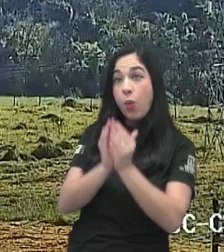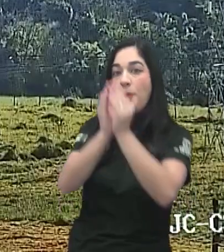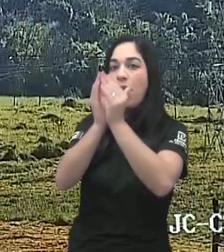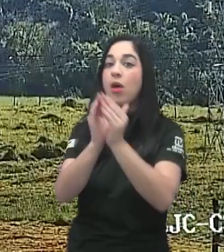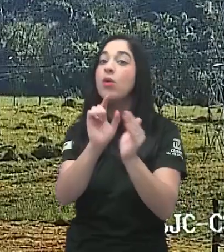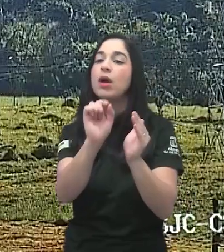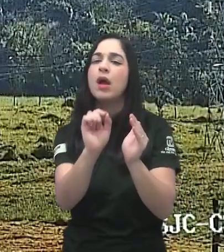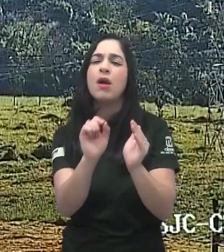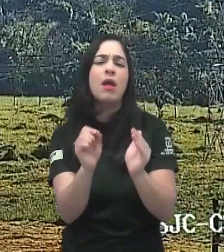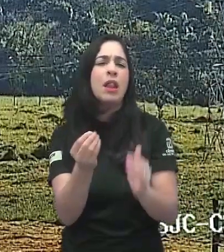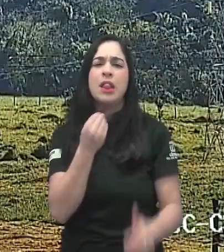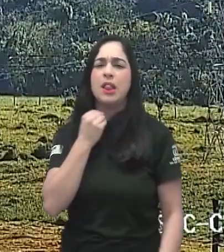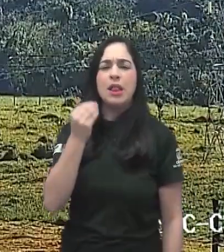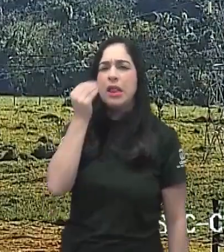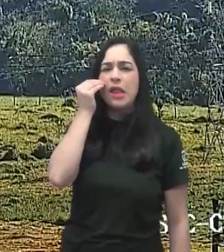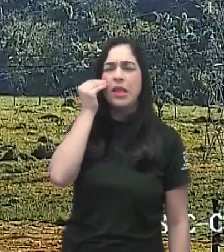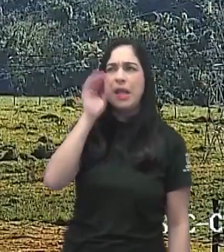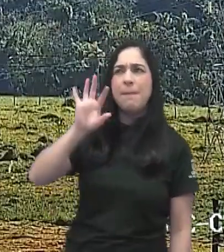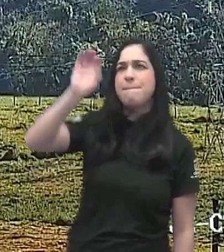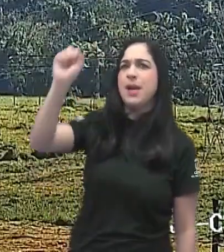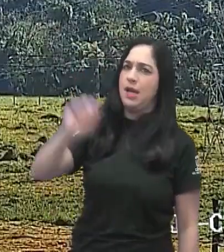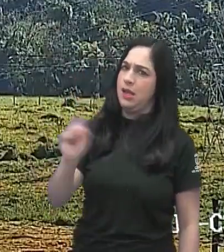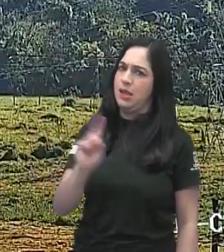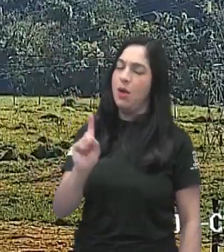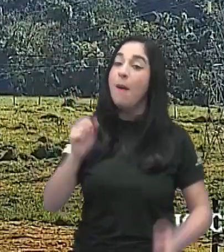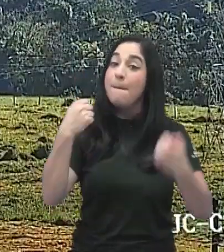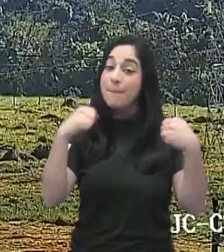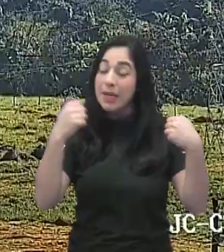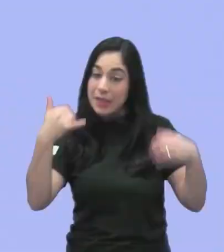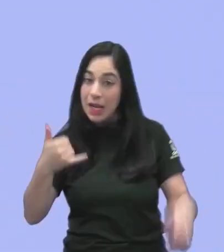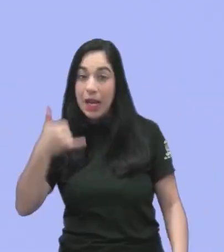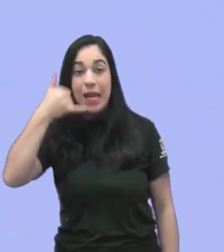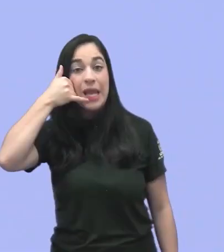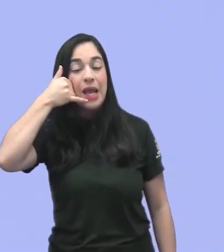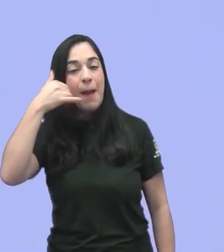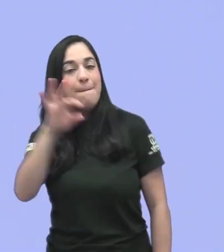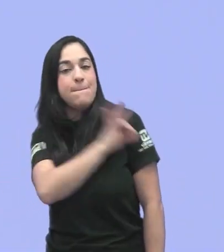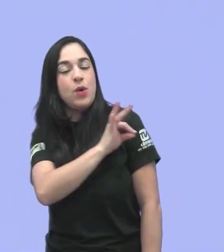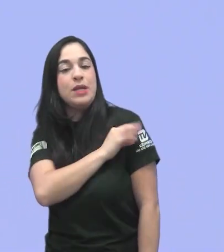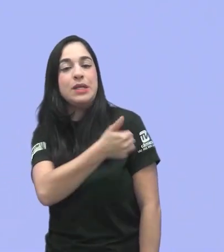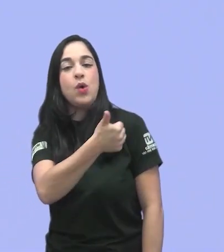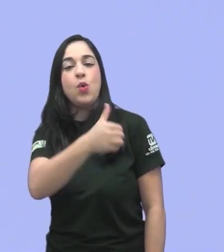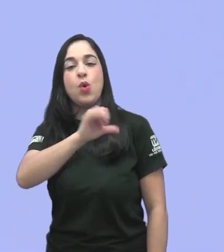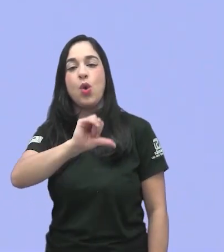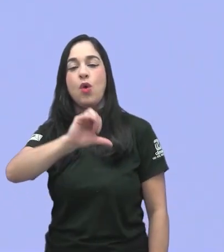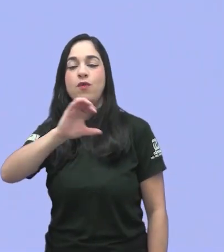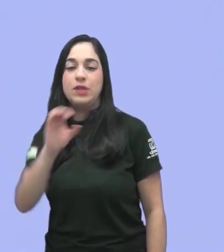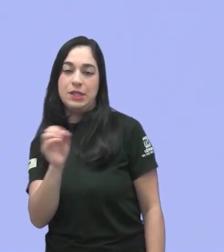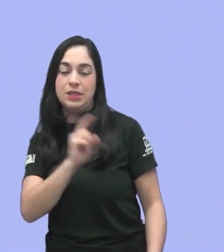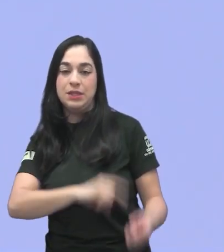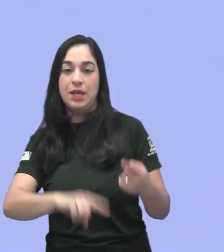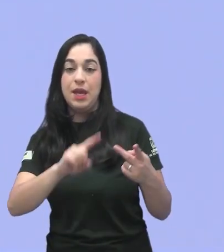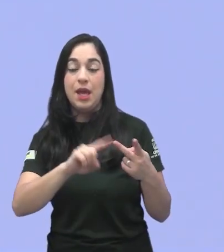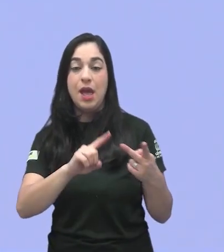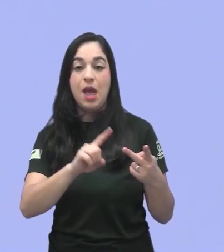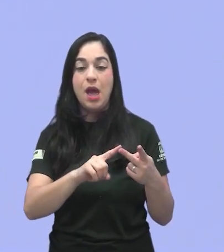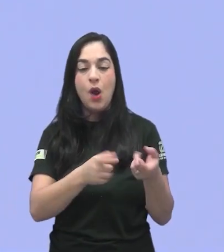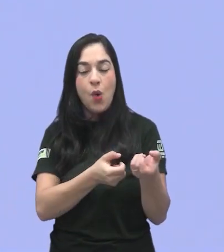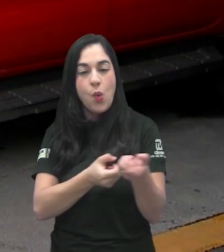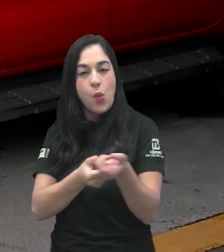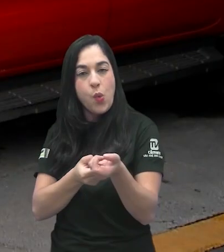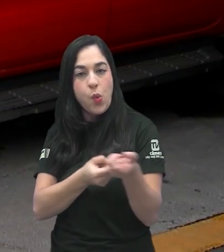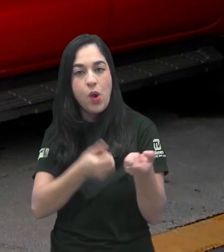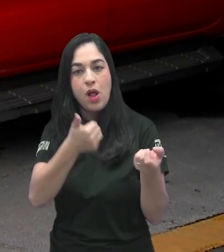humanas. Ao avistar um balão, a orientação é não tentar recuperá-lo. O correto é acionar a Polícia Militar pelo